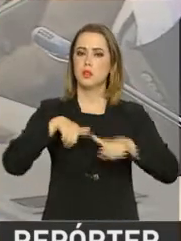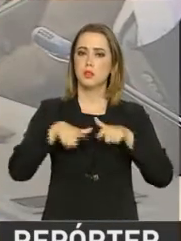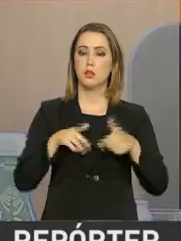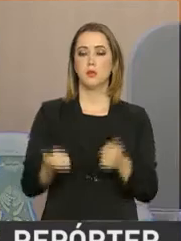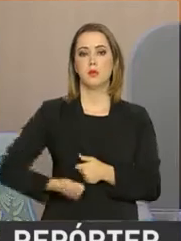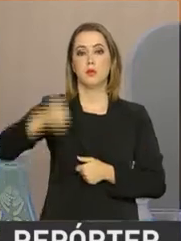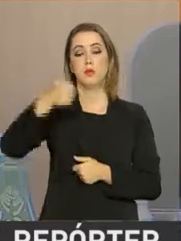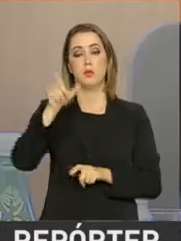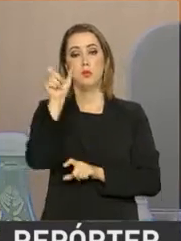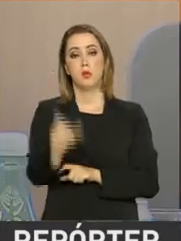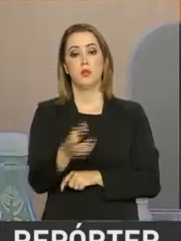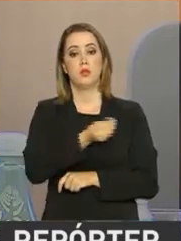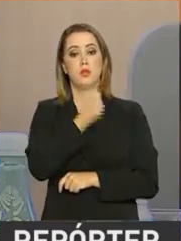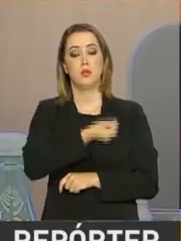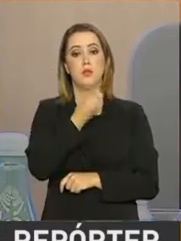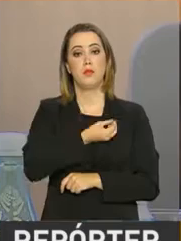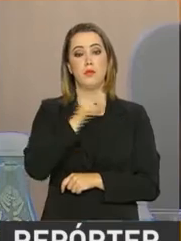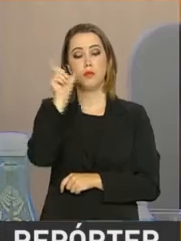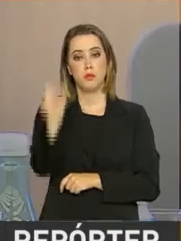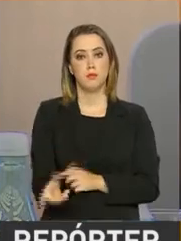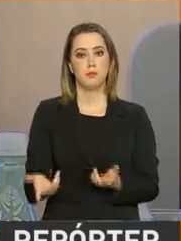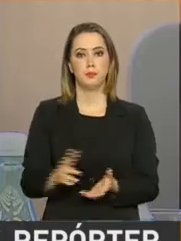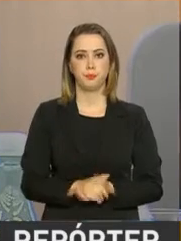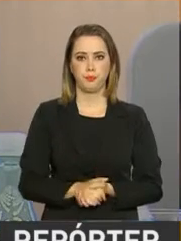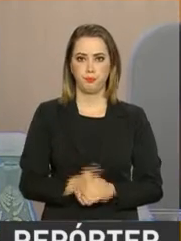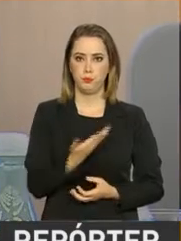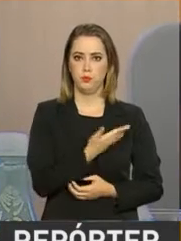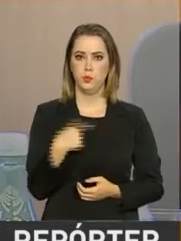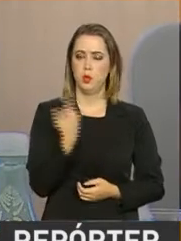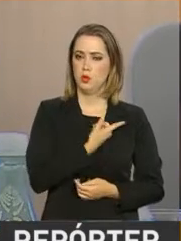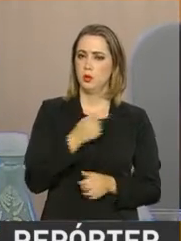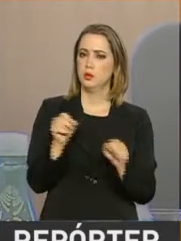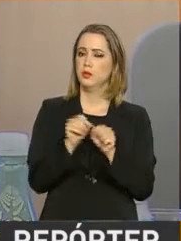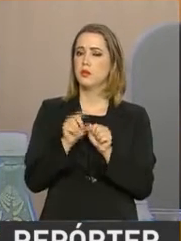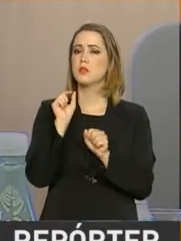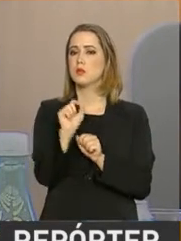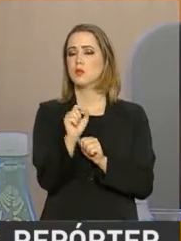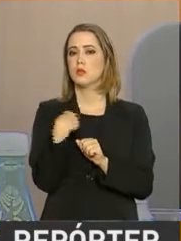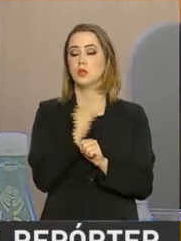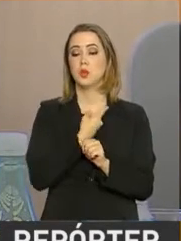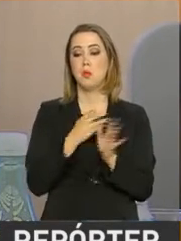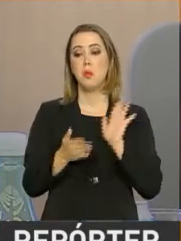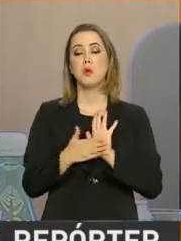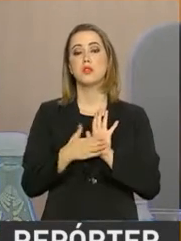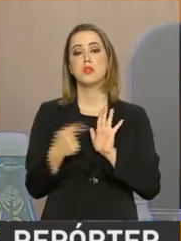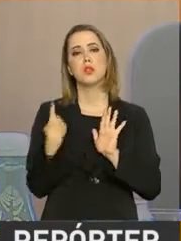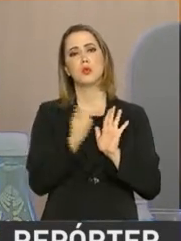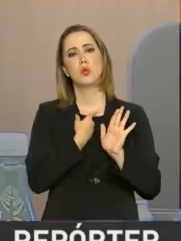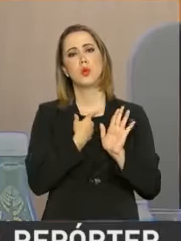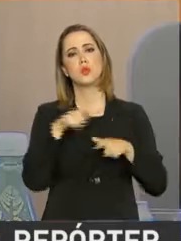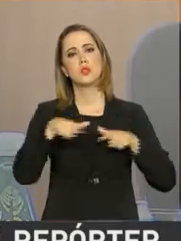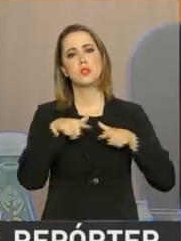cidadão o que estamos fazendo é dizendo para vocês qual vai ser a nossa agenda abrindo o